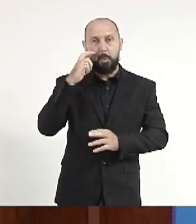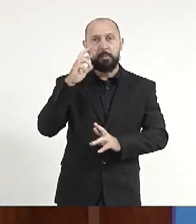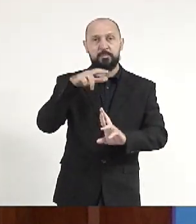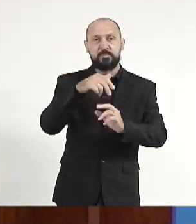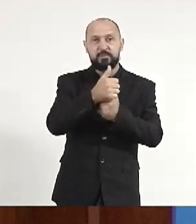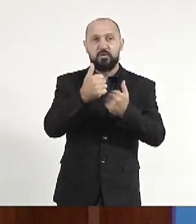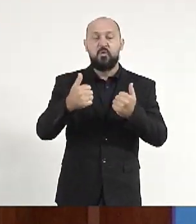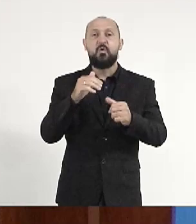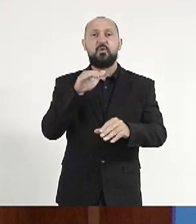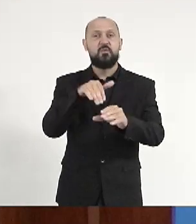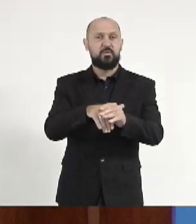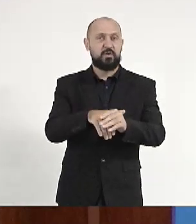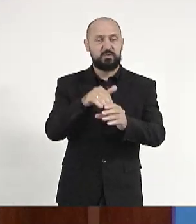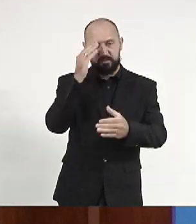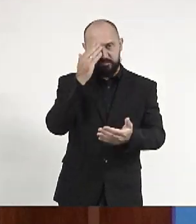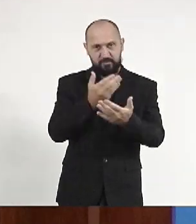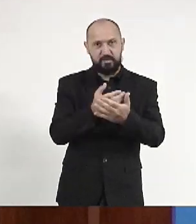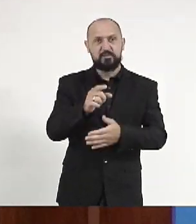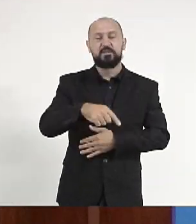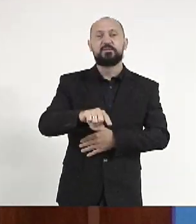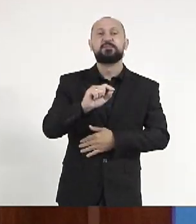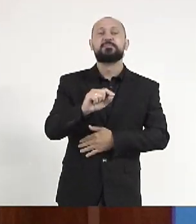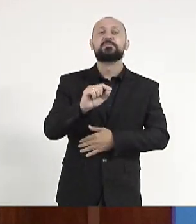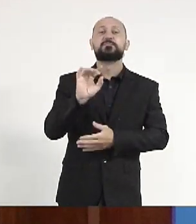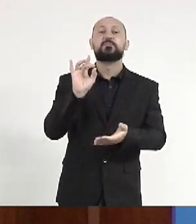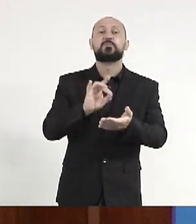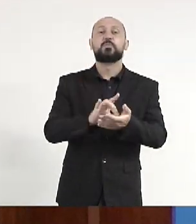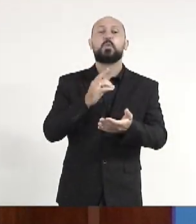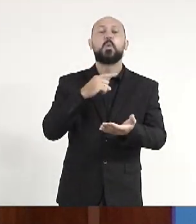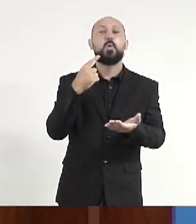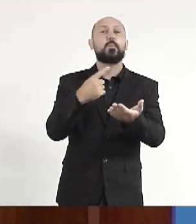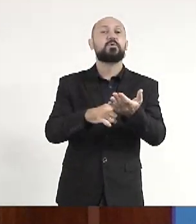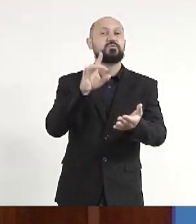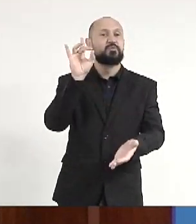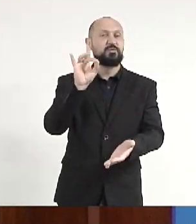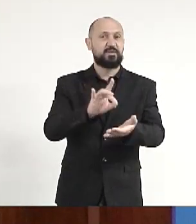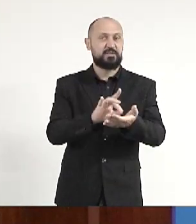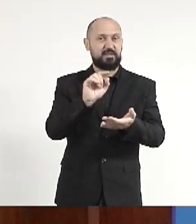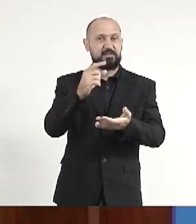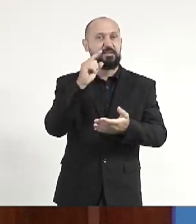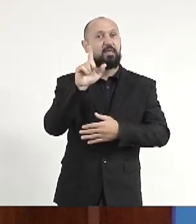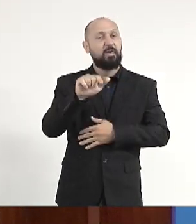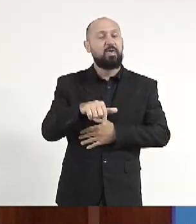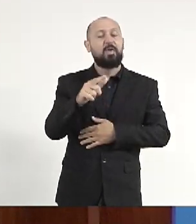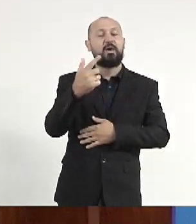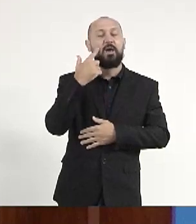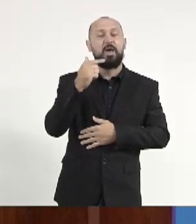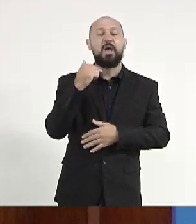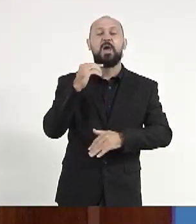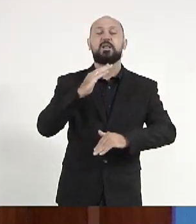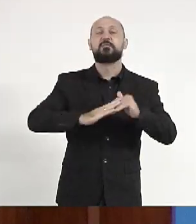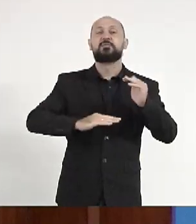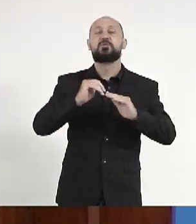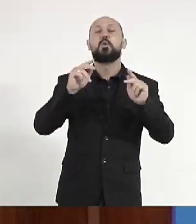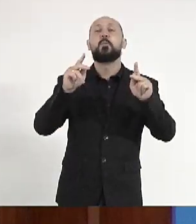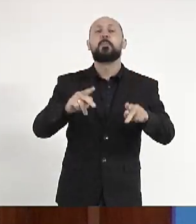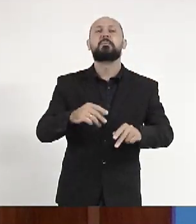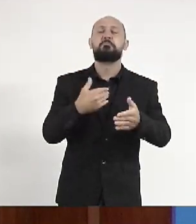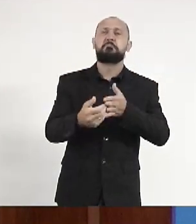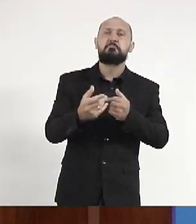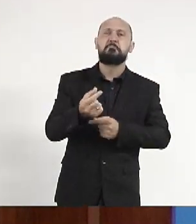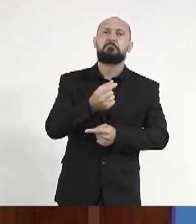representa e recebe o voto de confiança da população, o verdadeiro compromisso do que é ser servidor público, seja